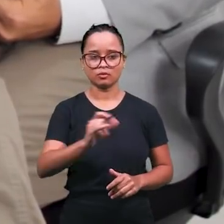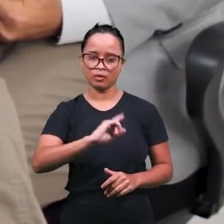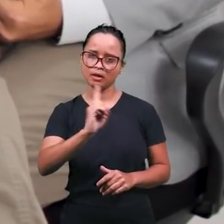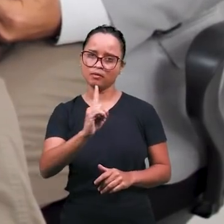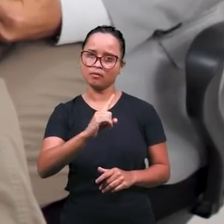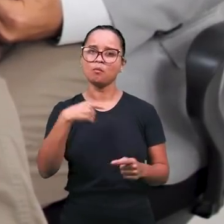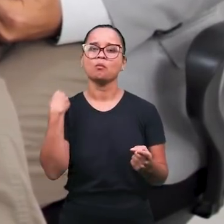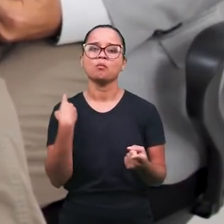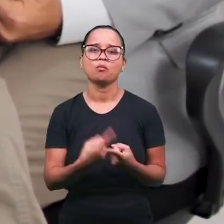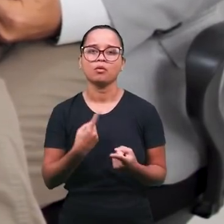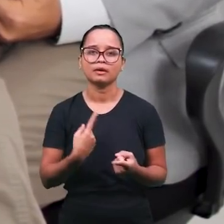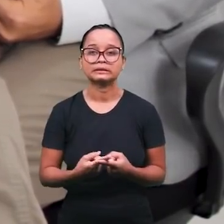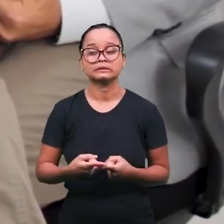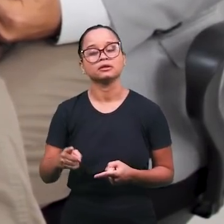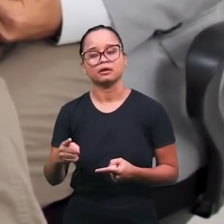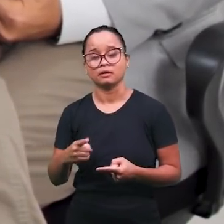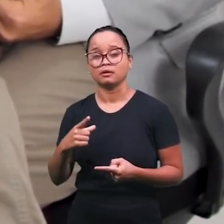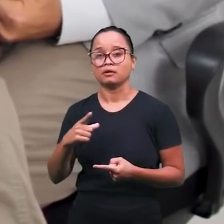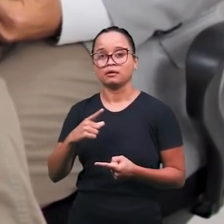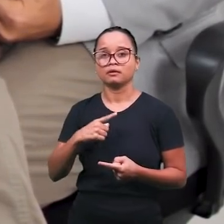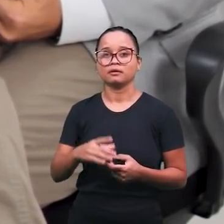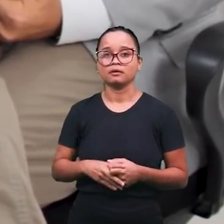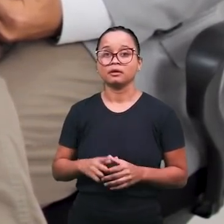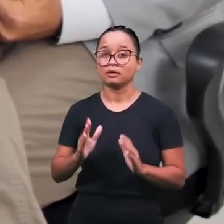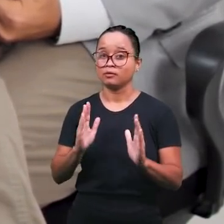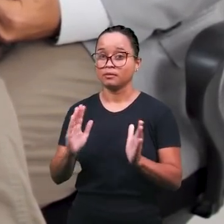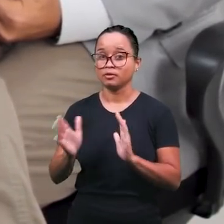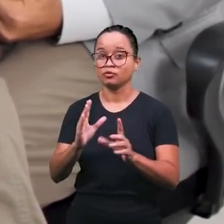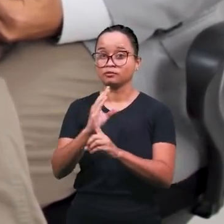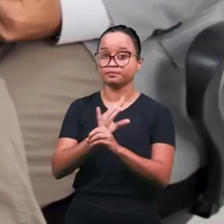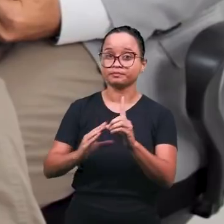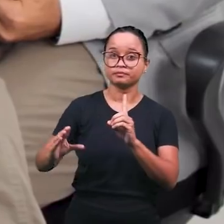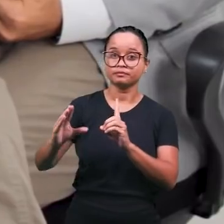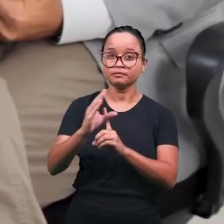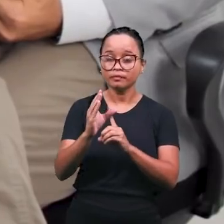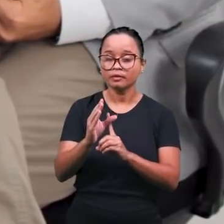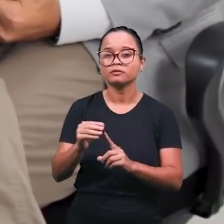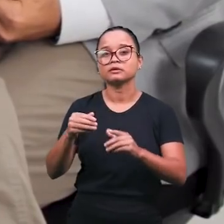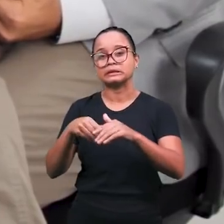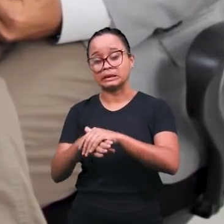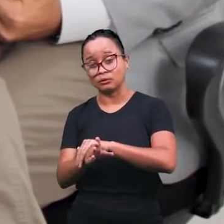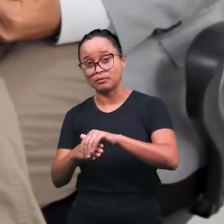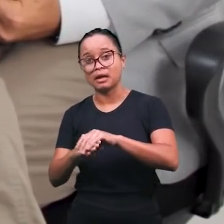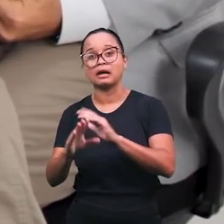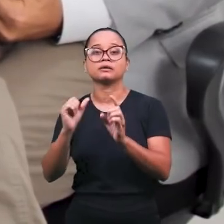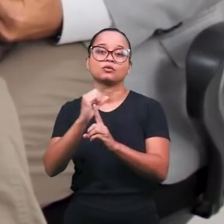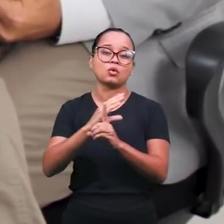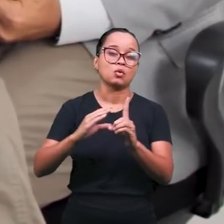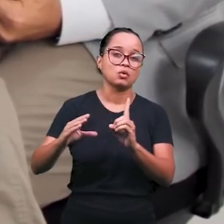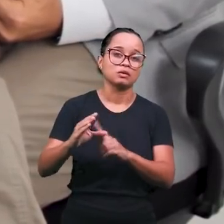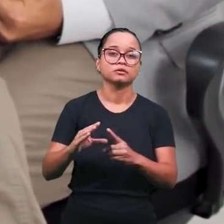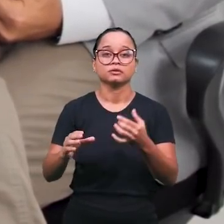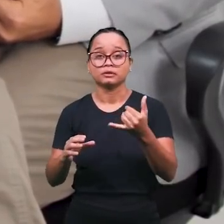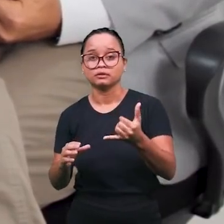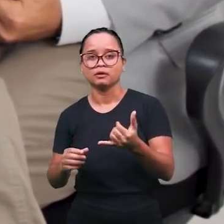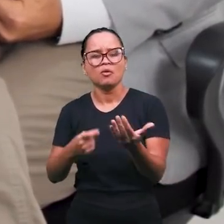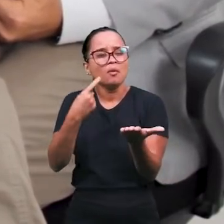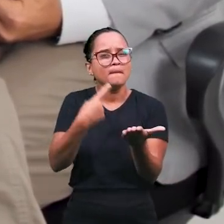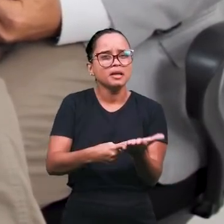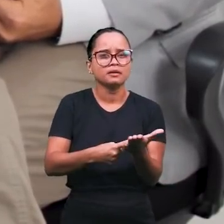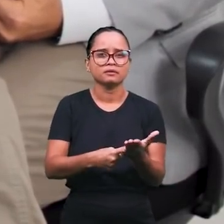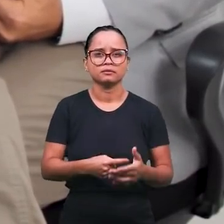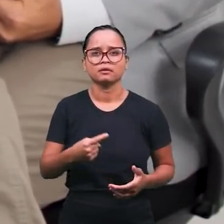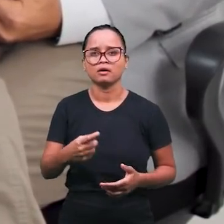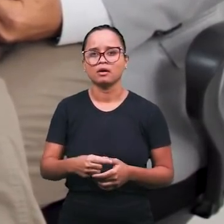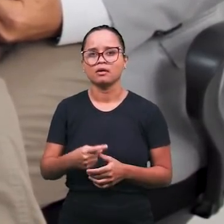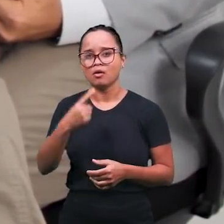celular, não é? Porque lógico que a tentação é muito grande de você durante o culto, que já está acostumado. Então, às vezes um